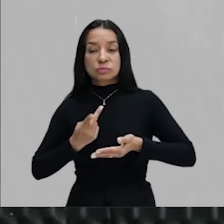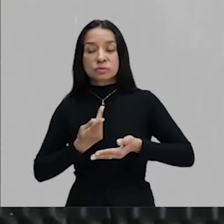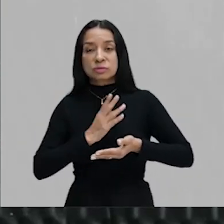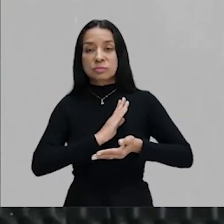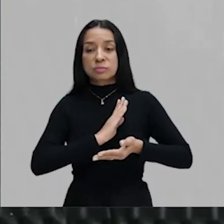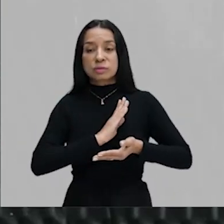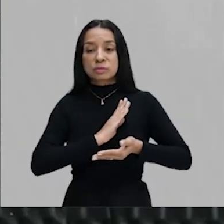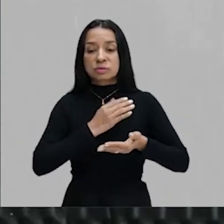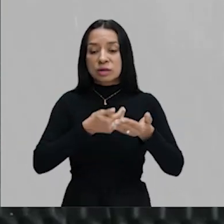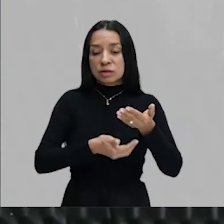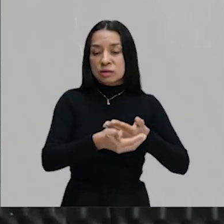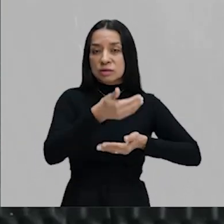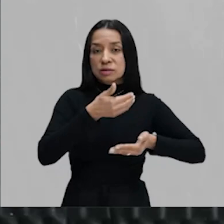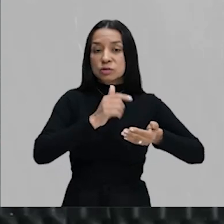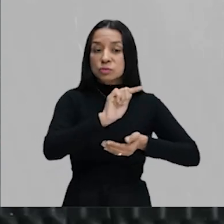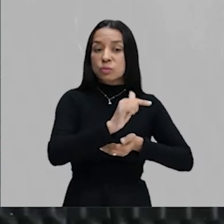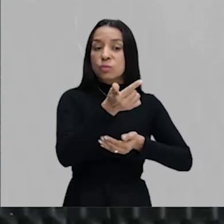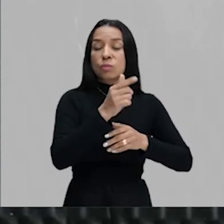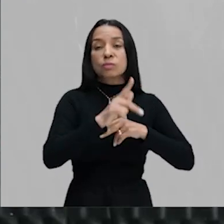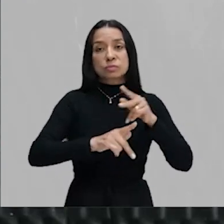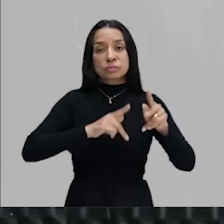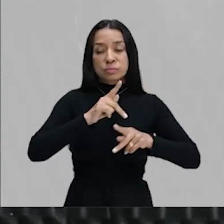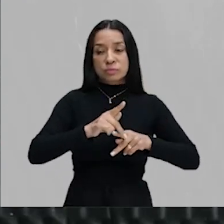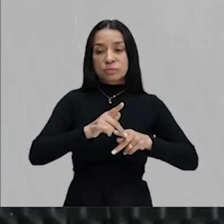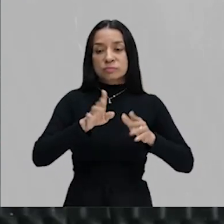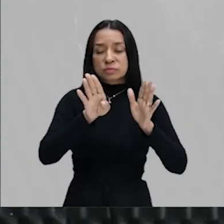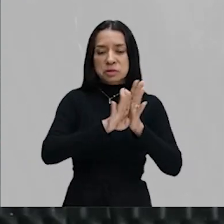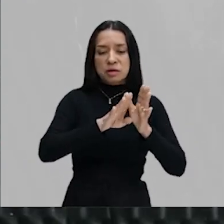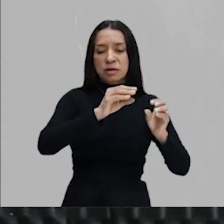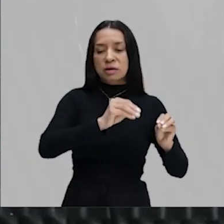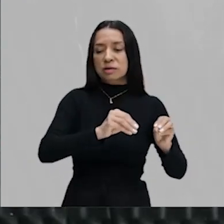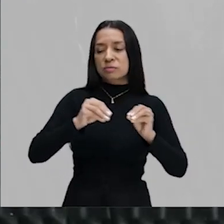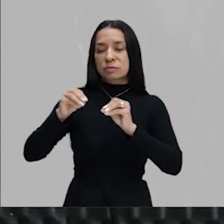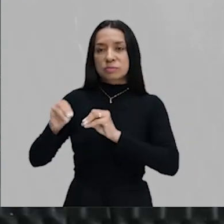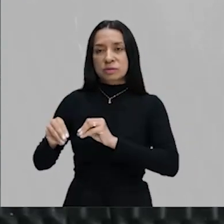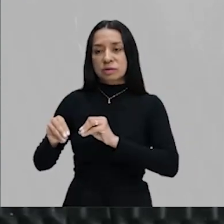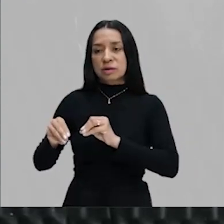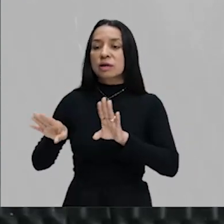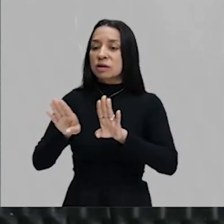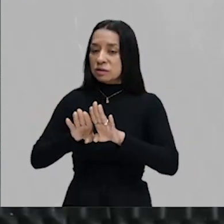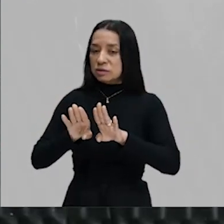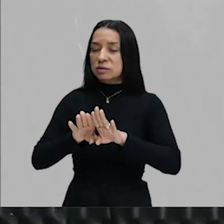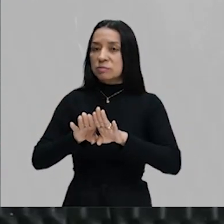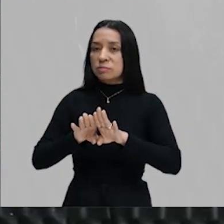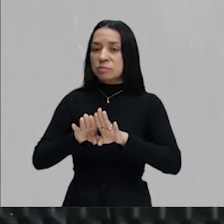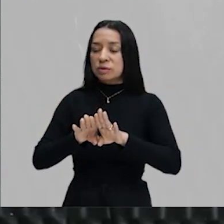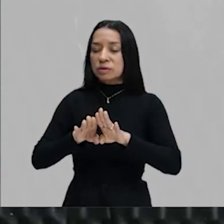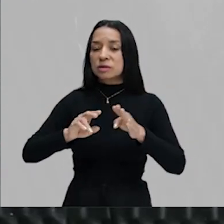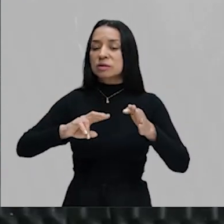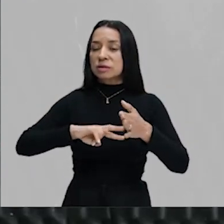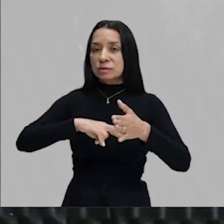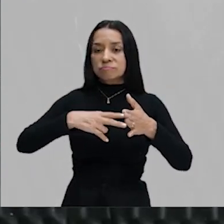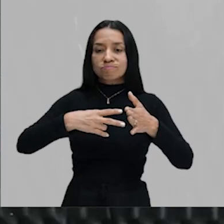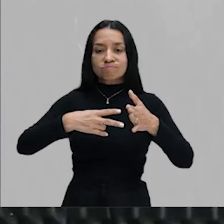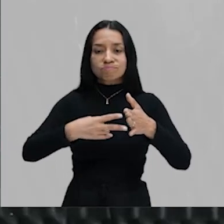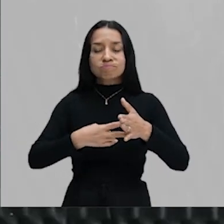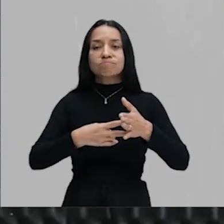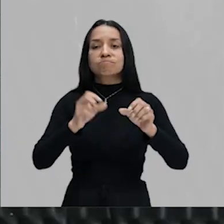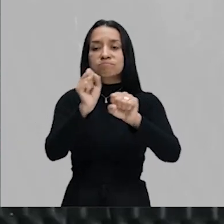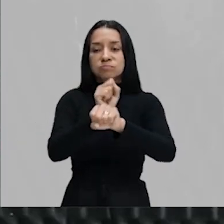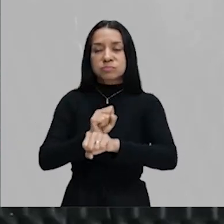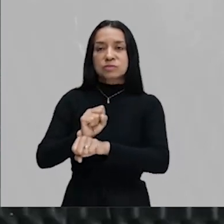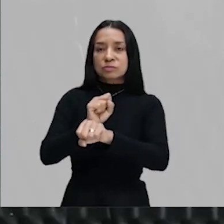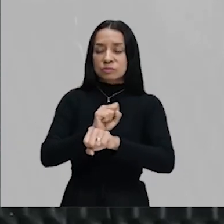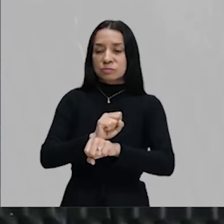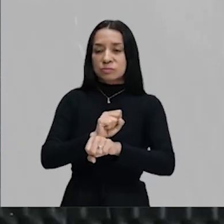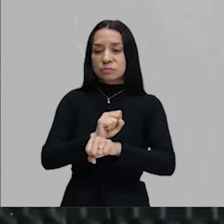povos, chegaram a migrar, chegaram a ser escravizados, então eles convivem, eles dominaram, eles convivem